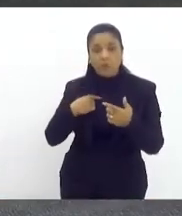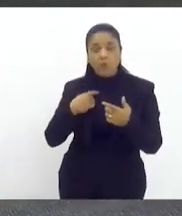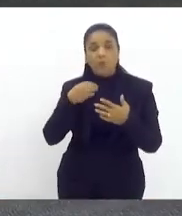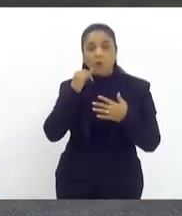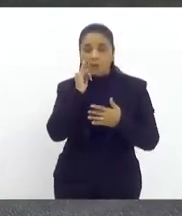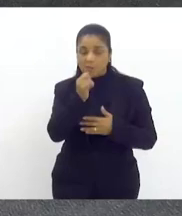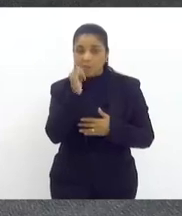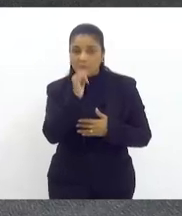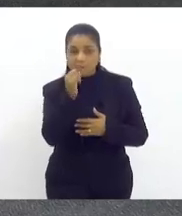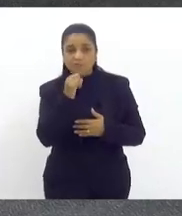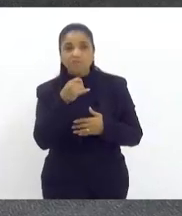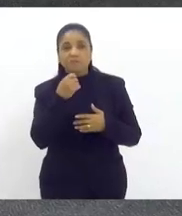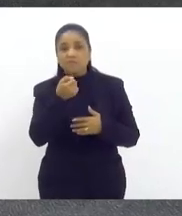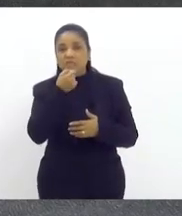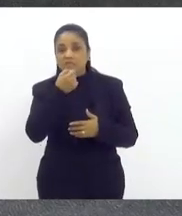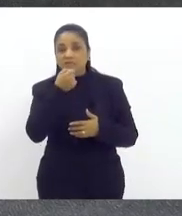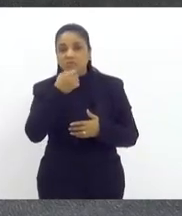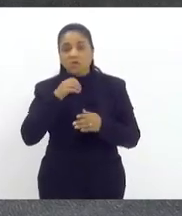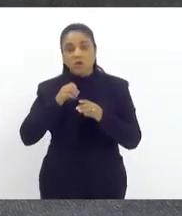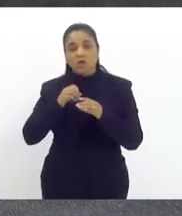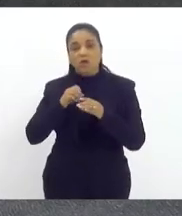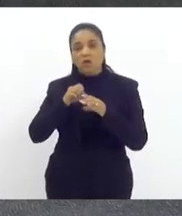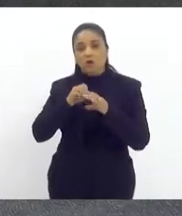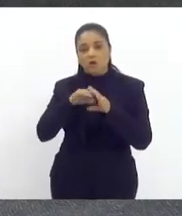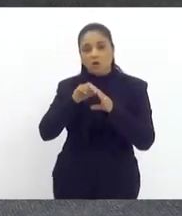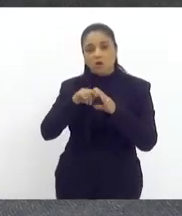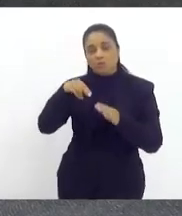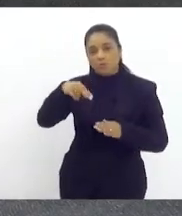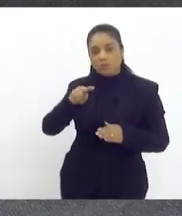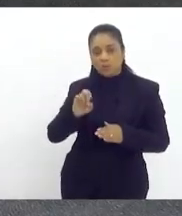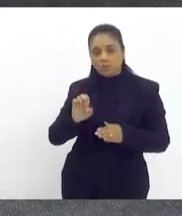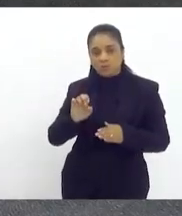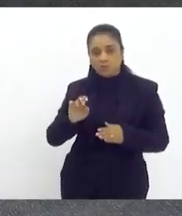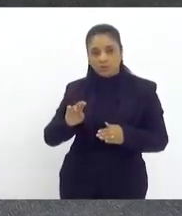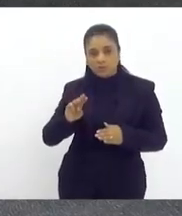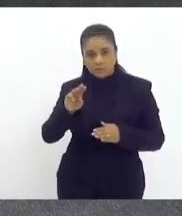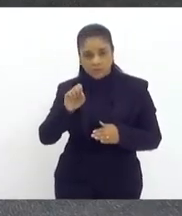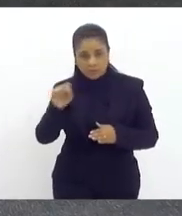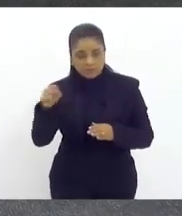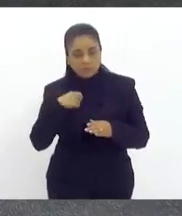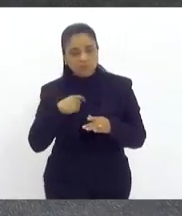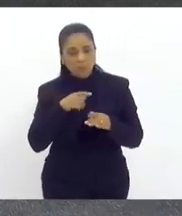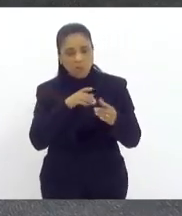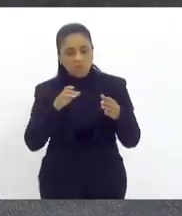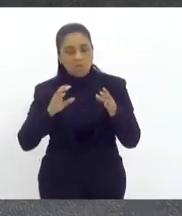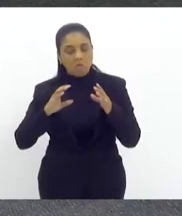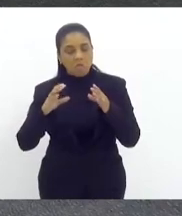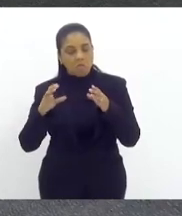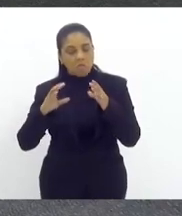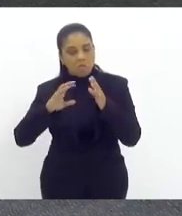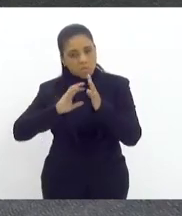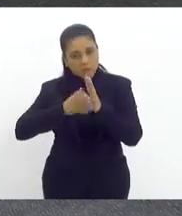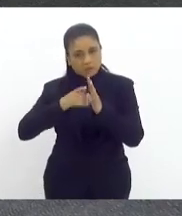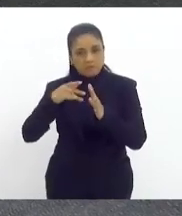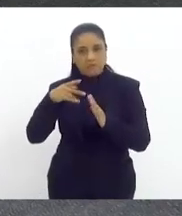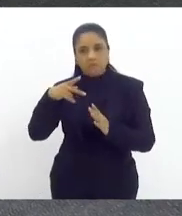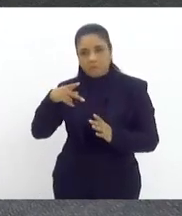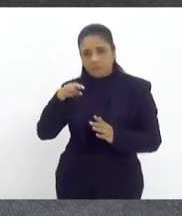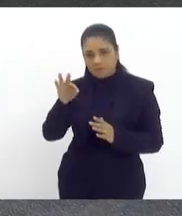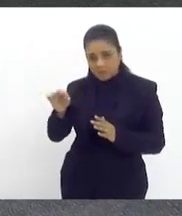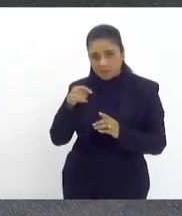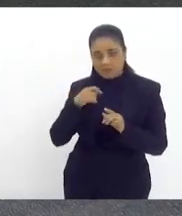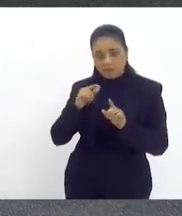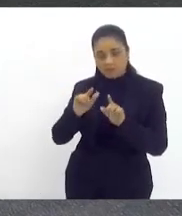Globo News dizendo isso que o Partido dos Trabalhadores tem se posicionado firme ou uma boa ala do Partido dos Trabalhadores contra